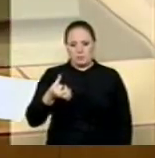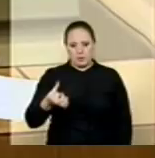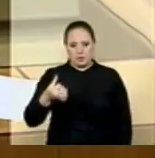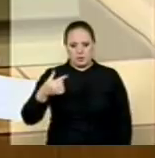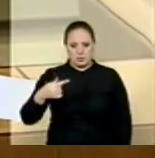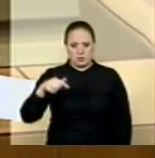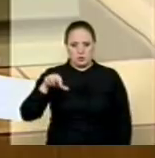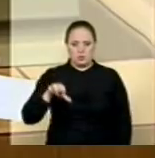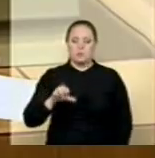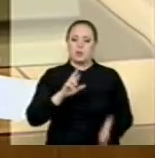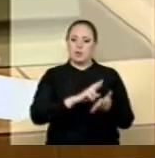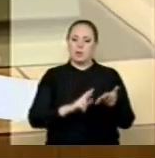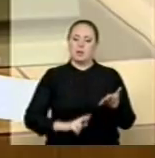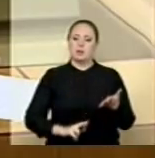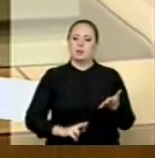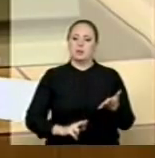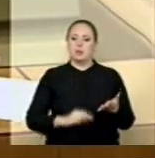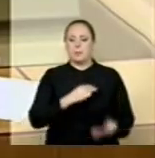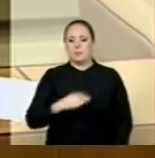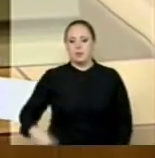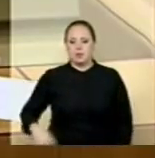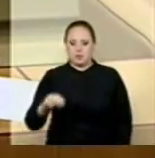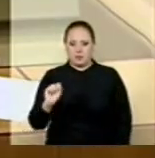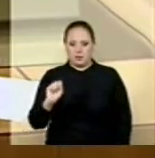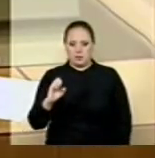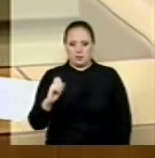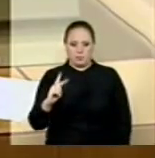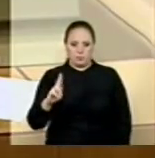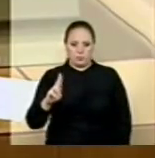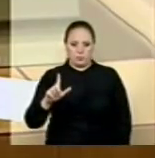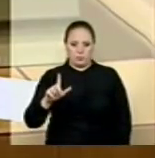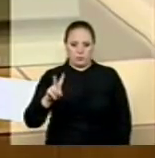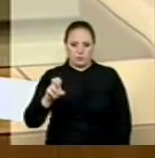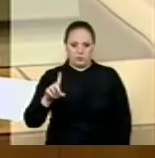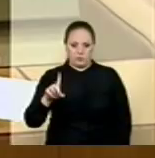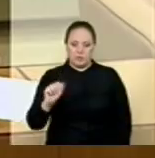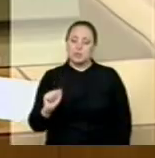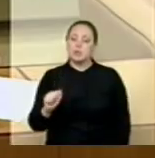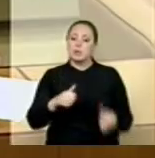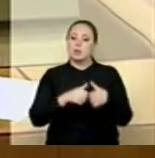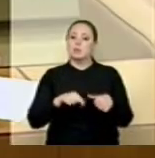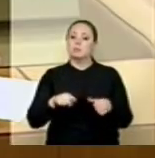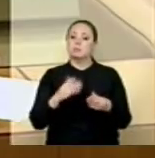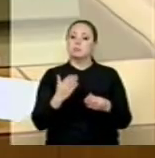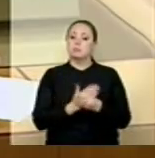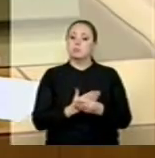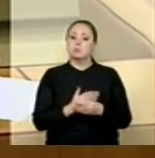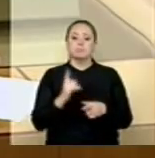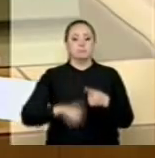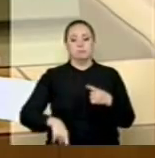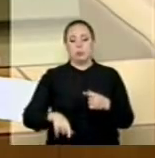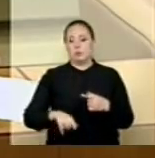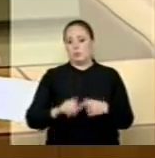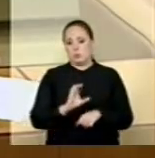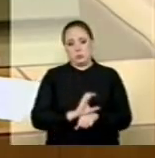456679, relator ministro Sepúlveda pertence, está-se diante de processo de